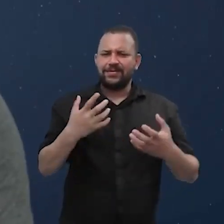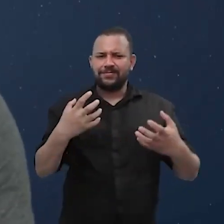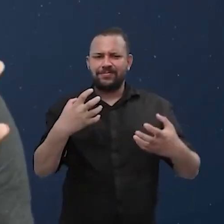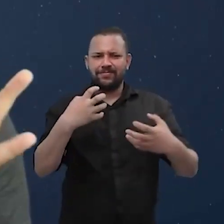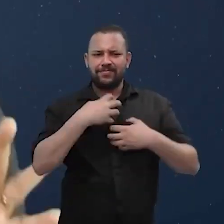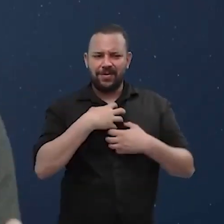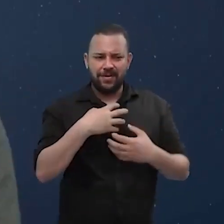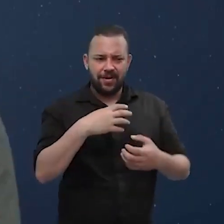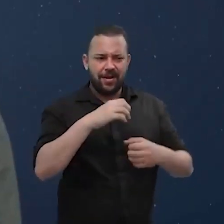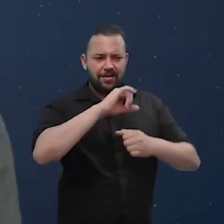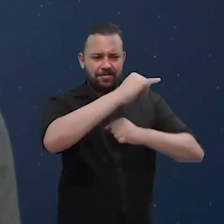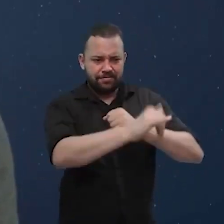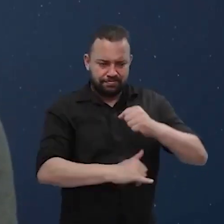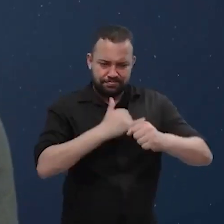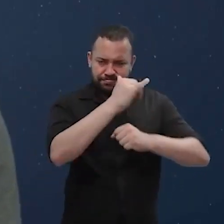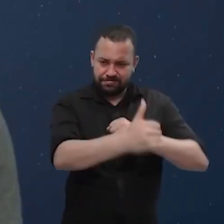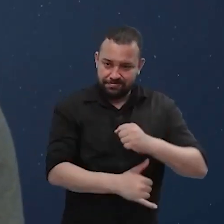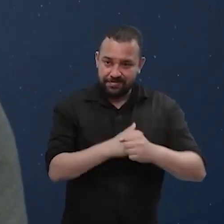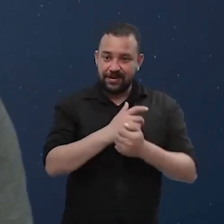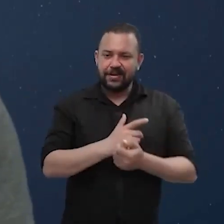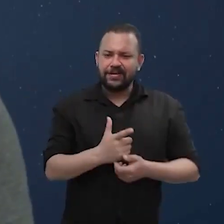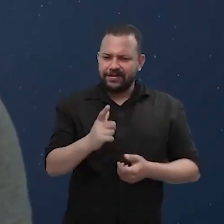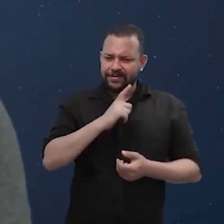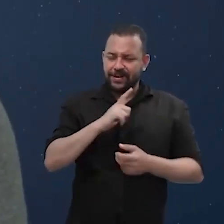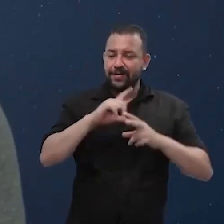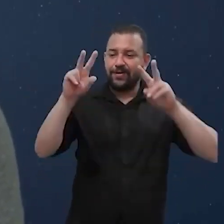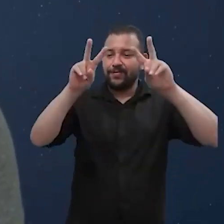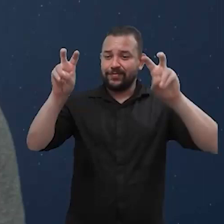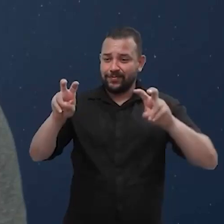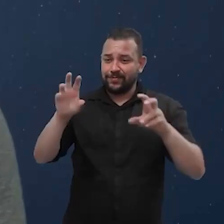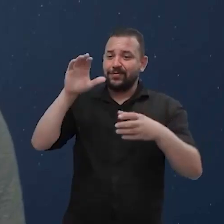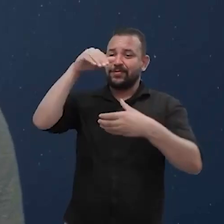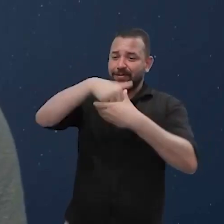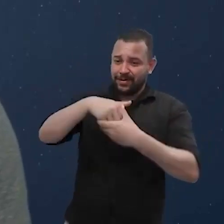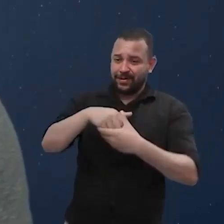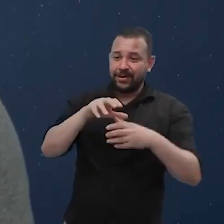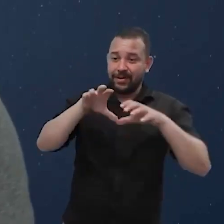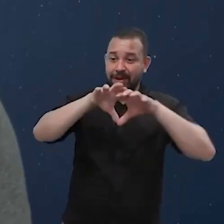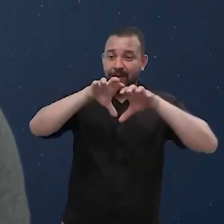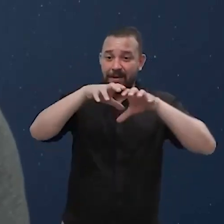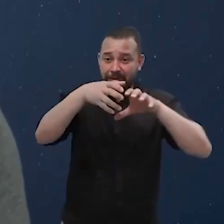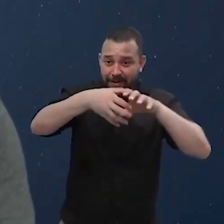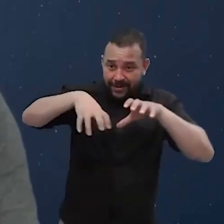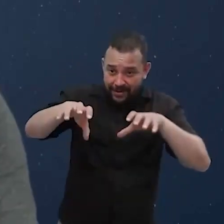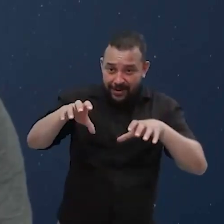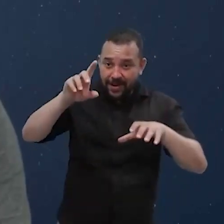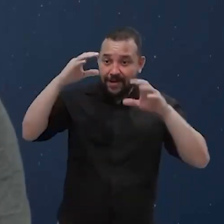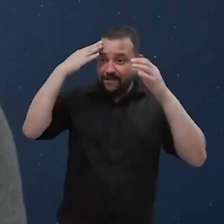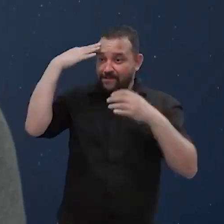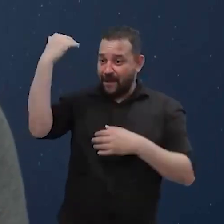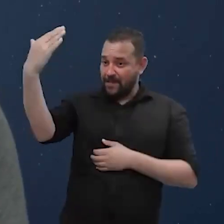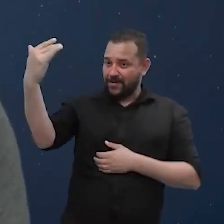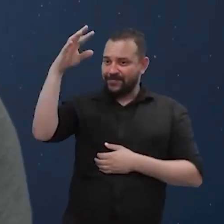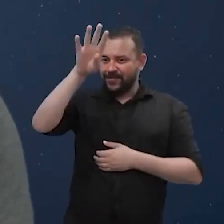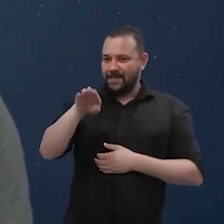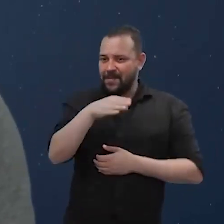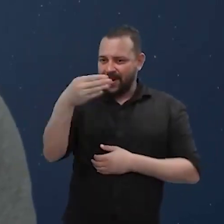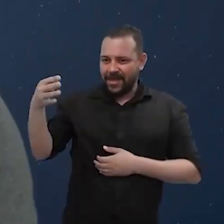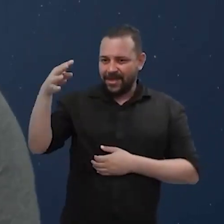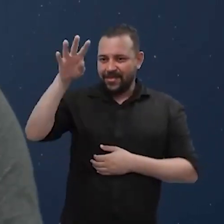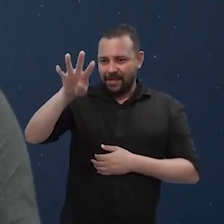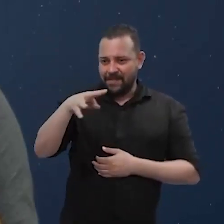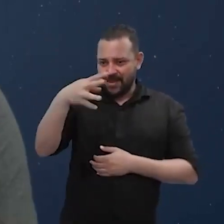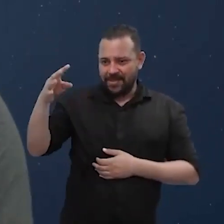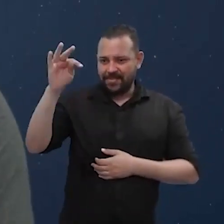assunto que sempre cai. Dentre esses assuntos, nós separamos também aqui a famosa tabela